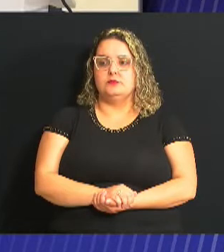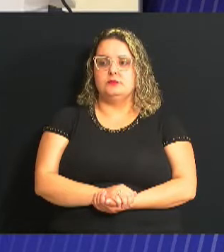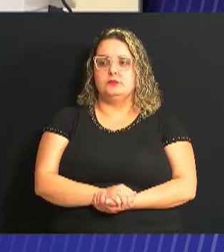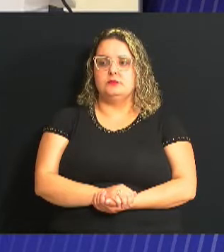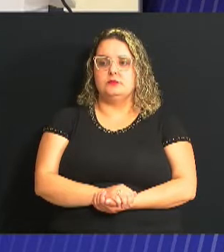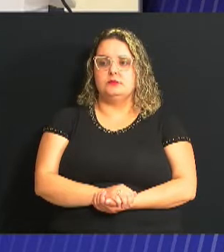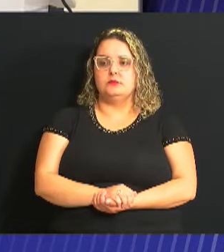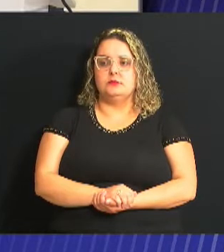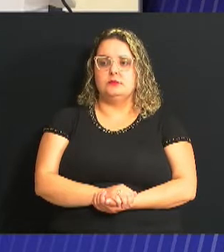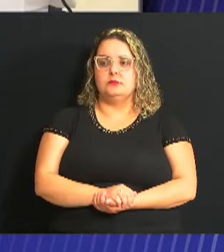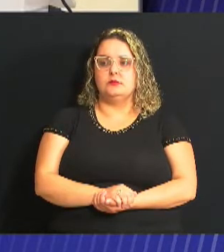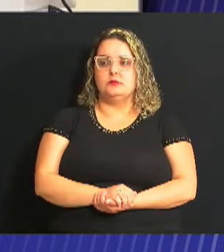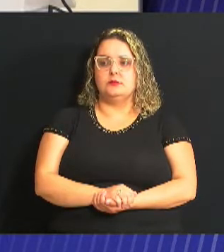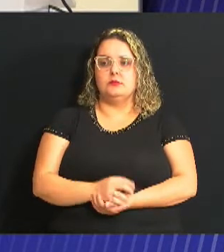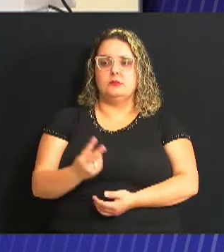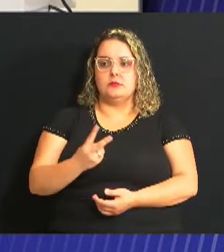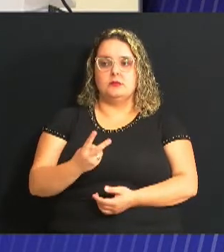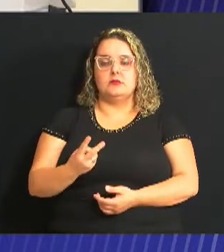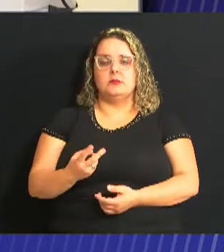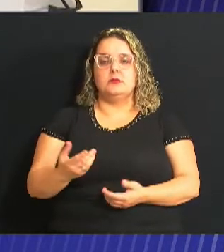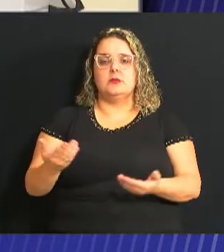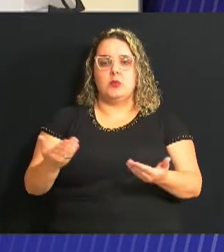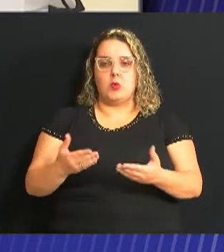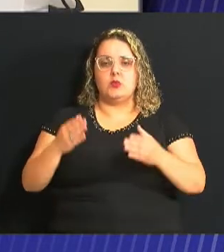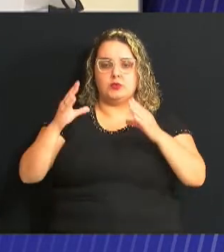instituição que nós vamos nessa noite